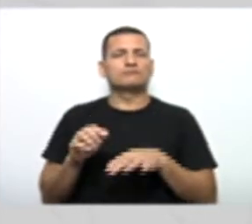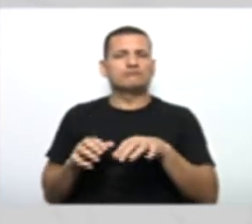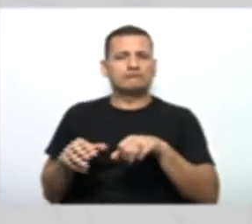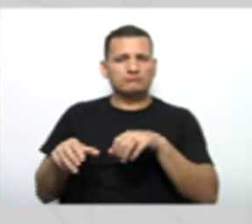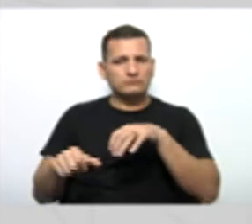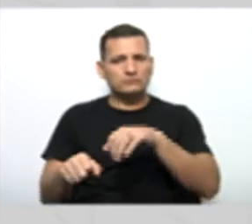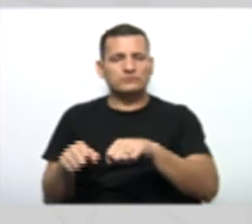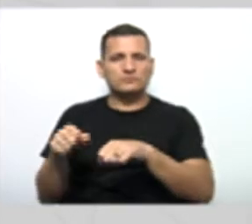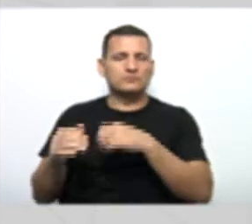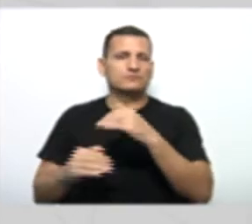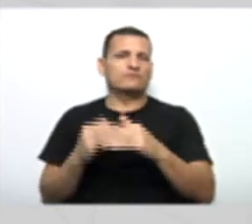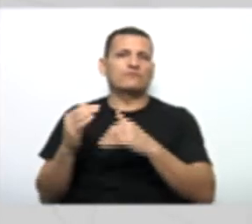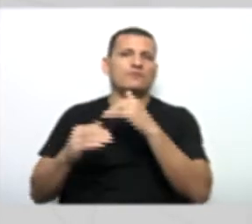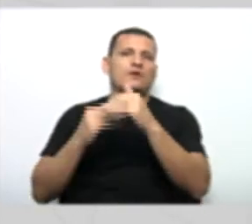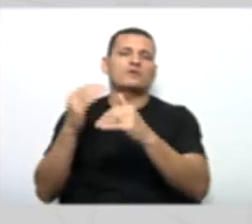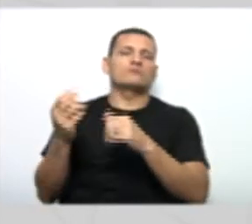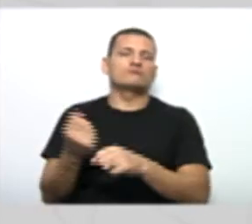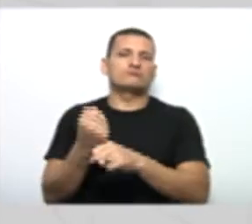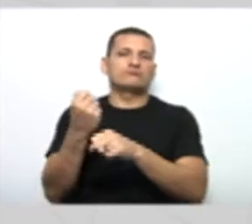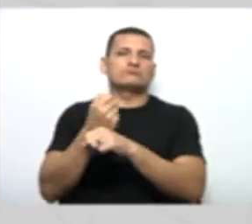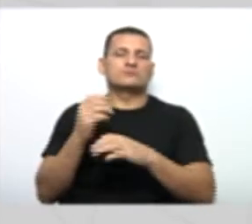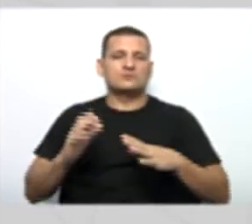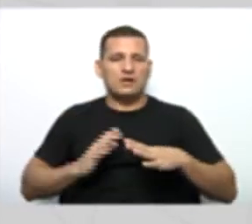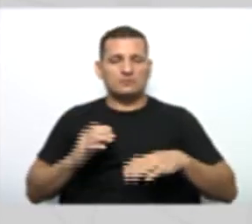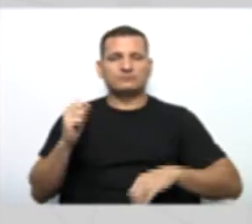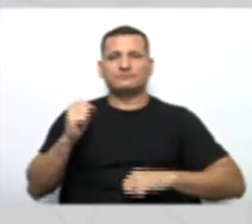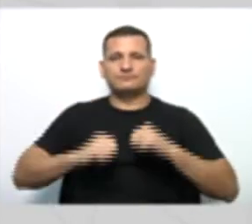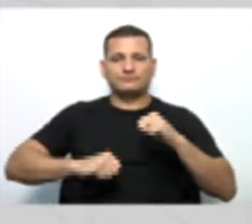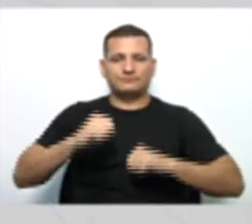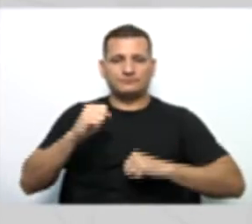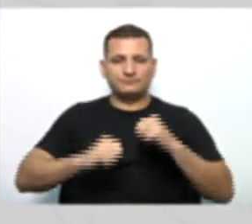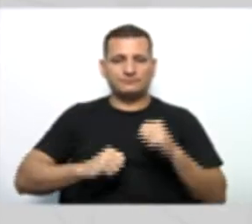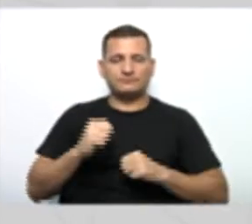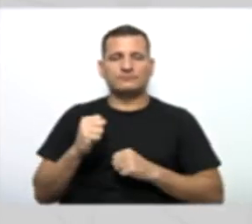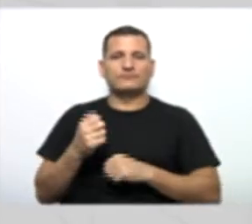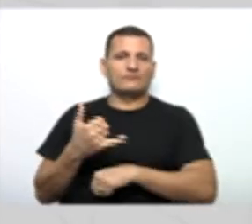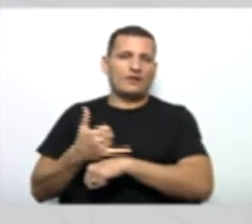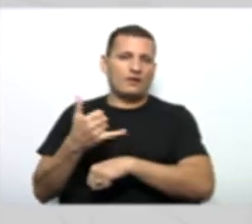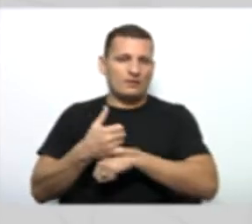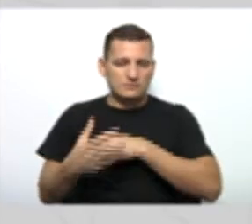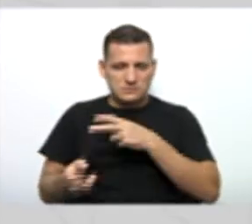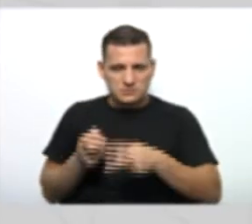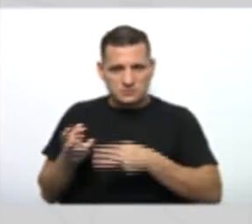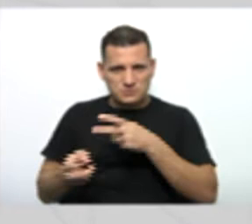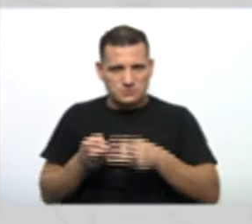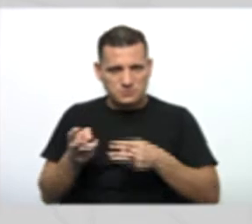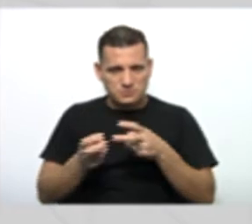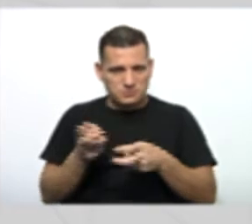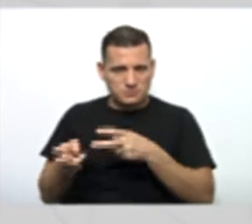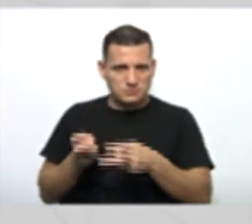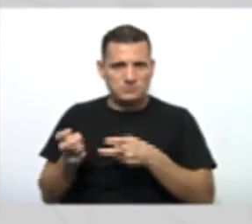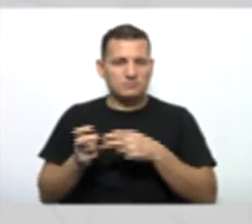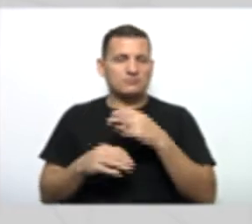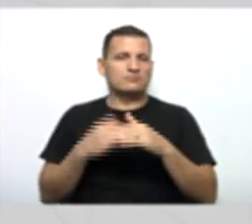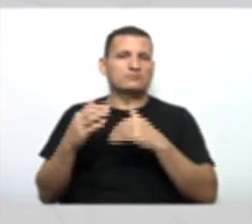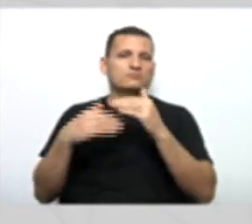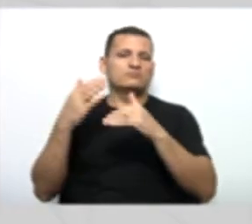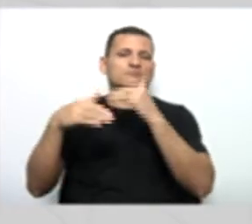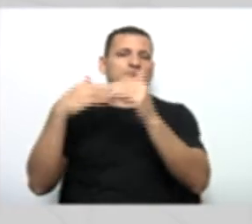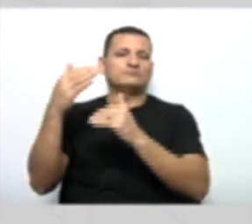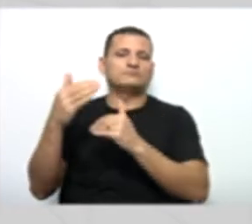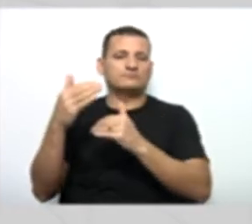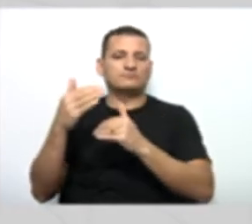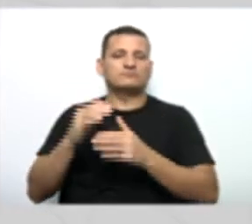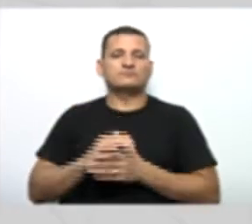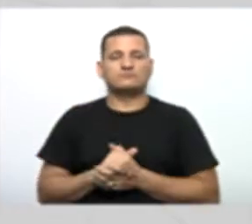desenvolvimento, urbanização, industrialização, mineração intensiva, extrativismo, progresso a